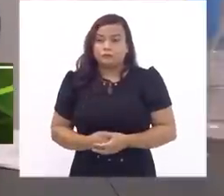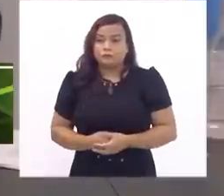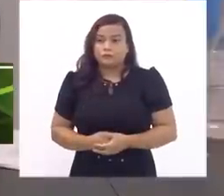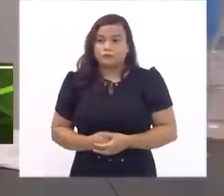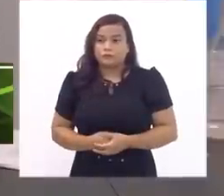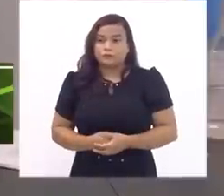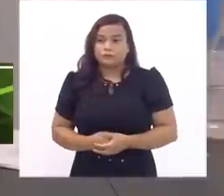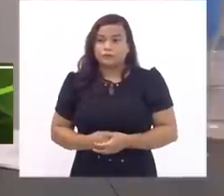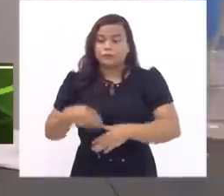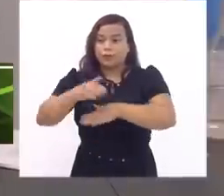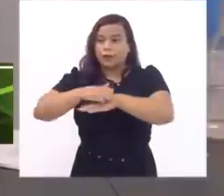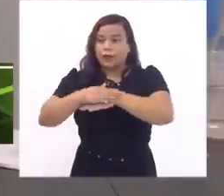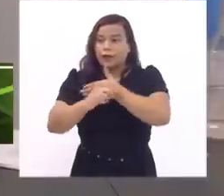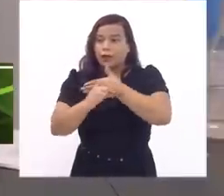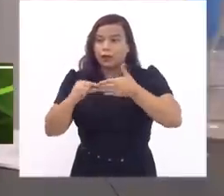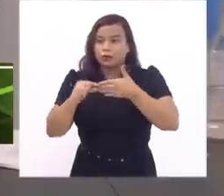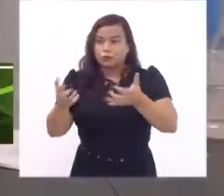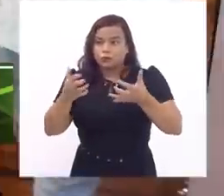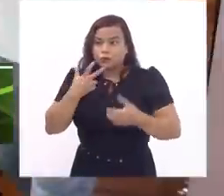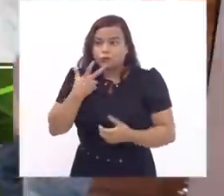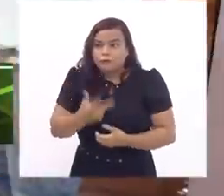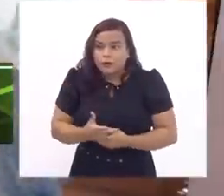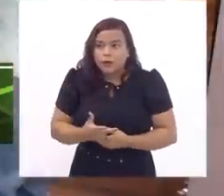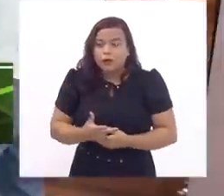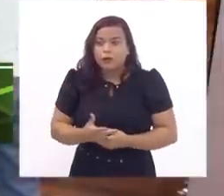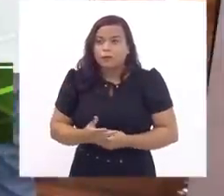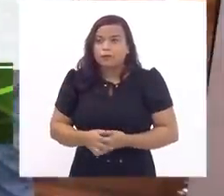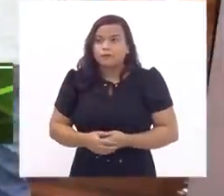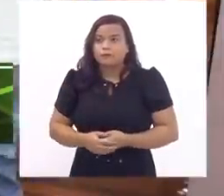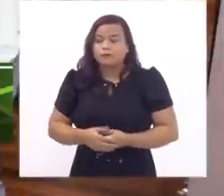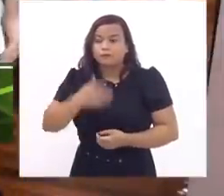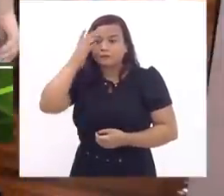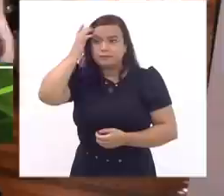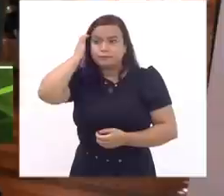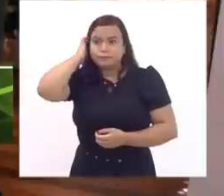presidente. O autor quer falar, alguém queira defender?